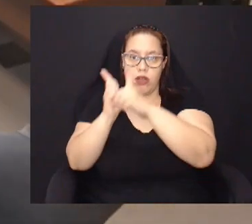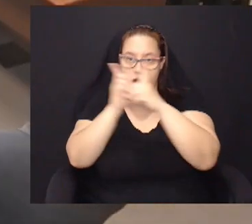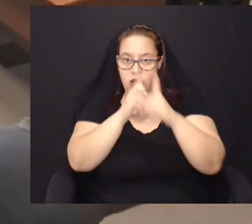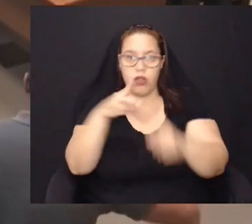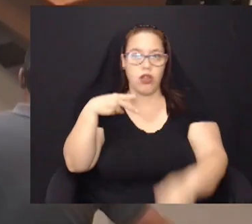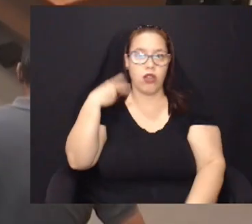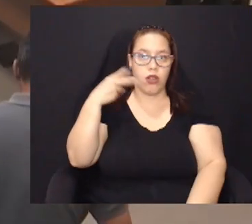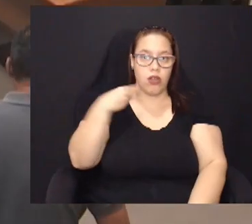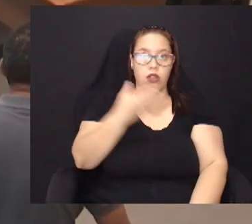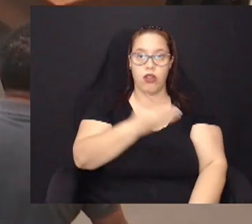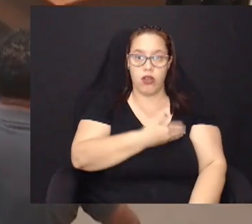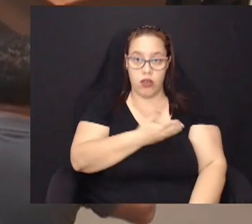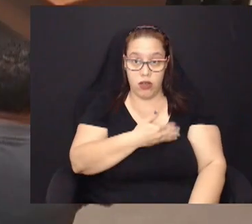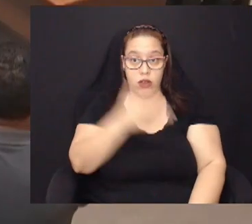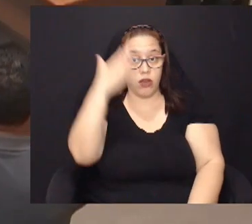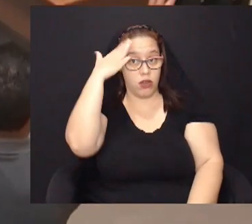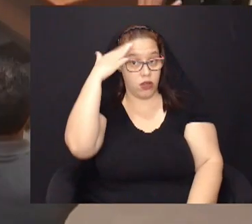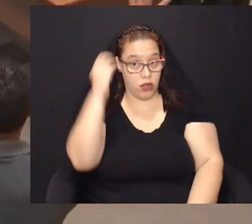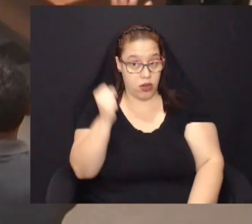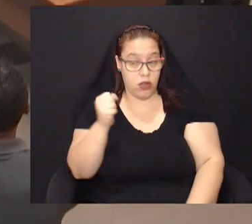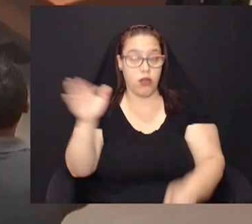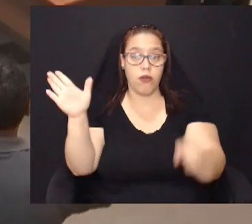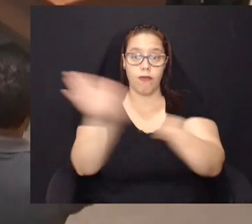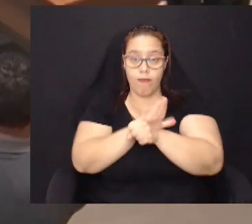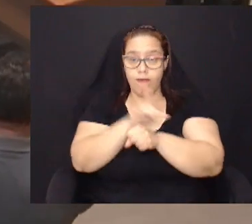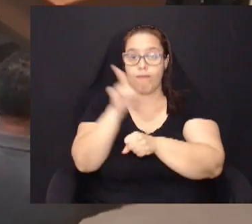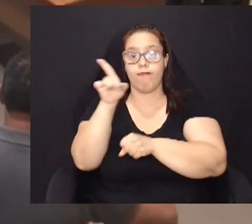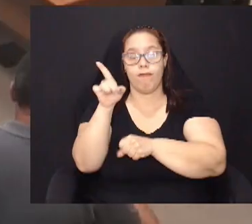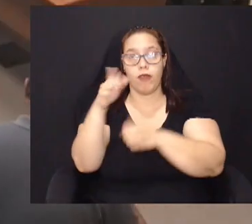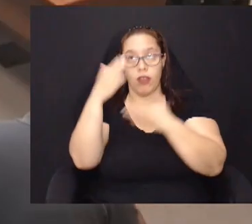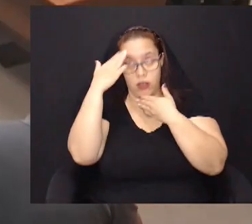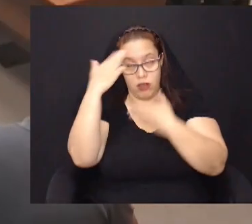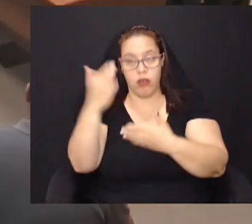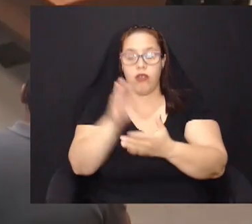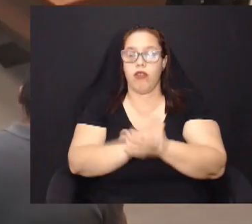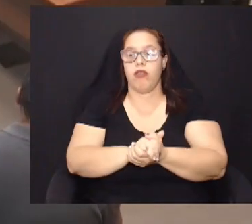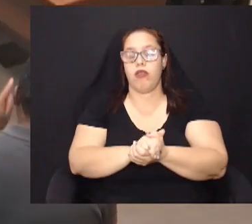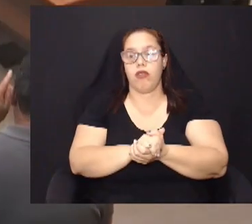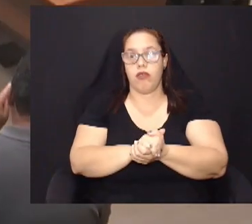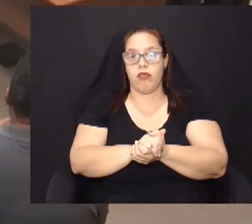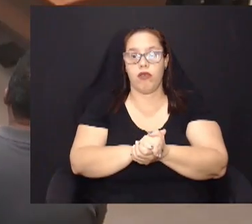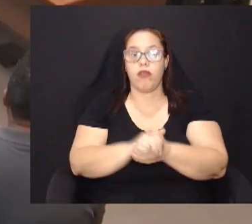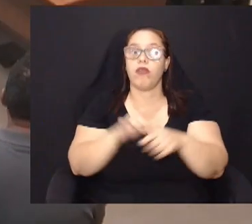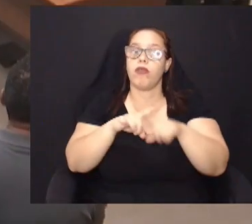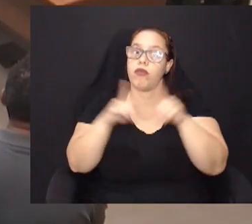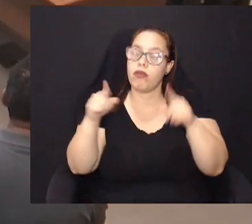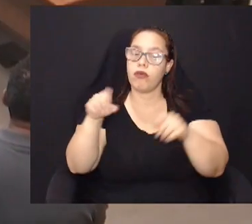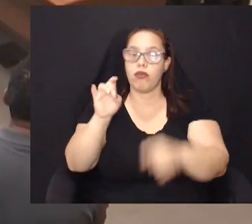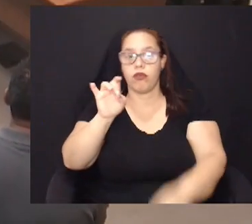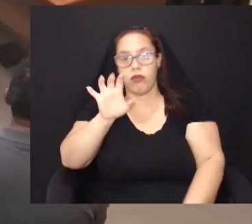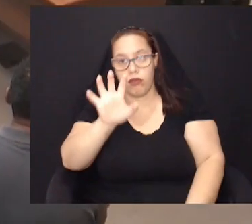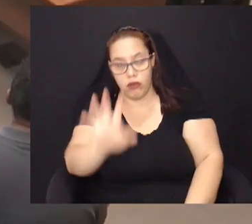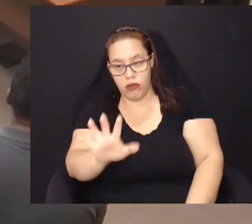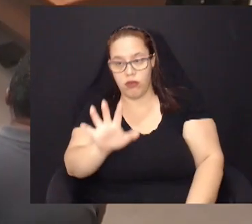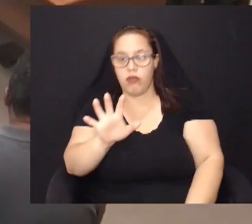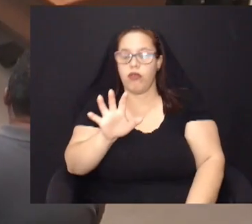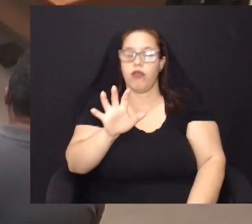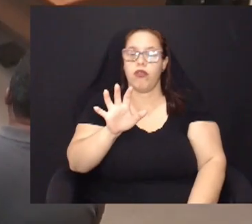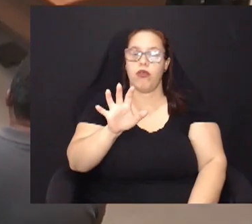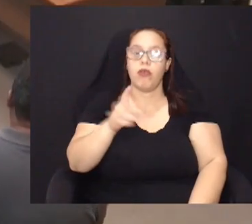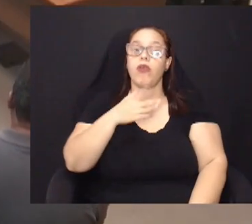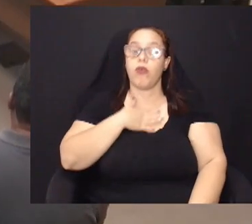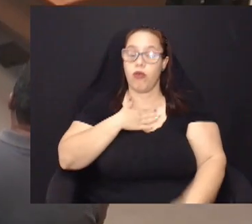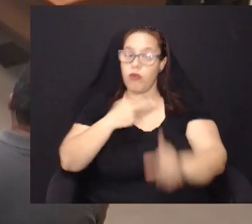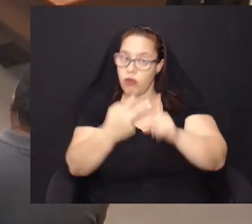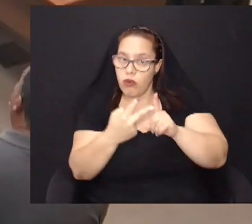meus amigos sabem, e está lotado de gente lá, graças a Deus, né? É ruim se não tivesse ninguém. Mas eu vim aqui só para colocar o meu ponto de